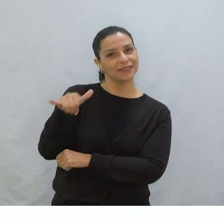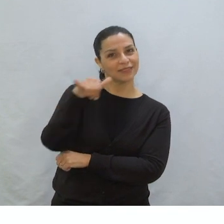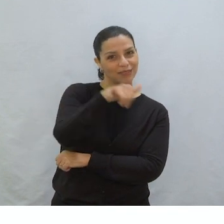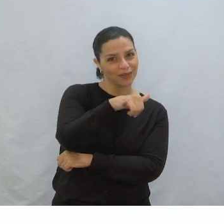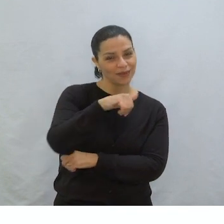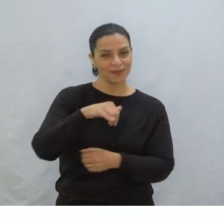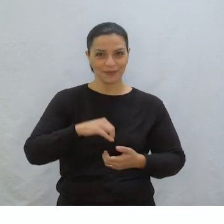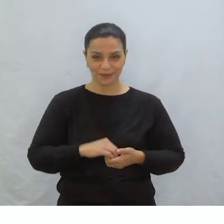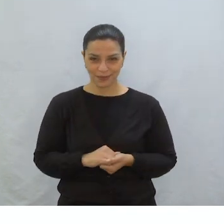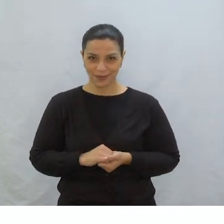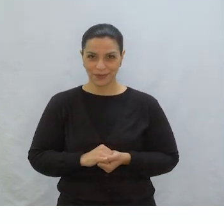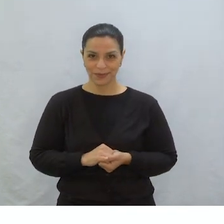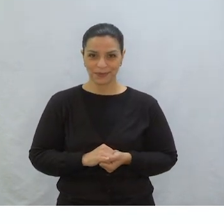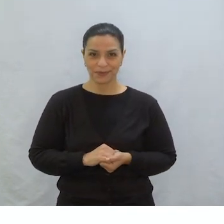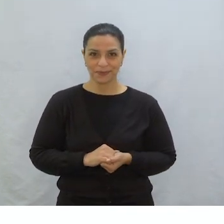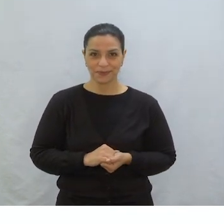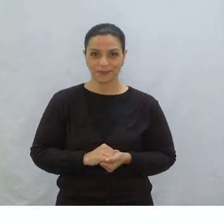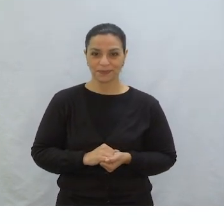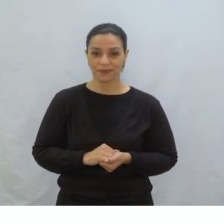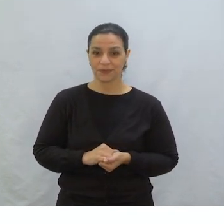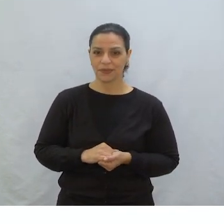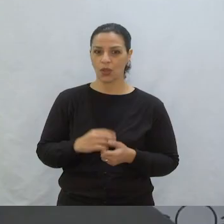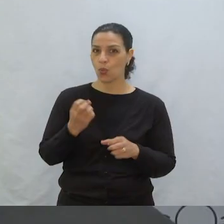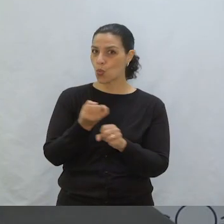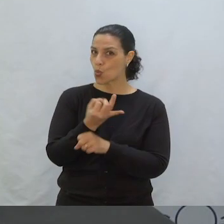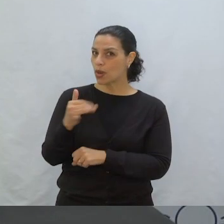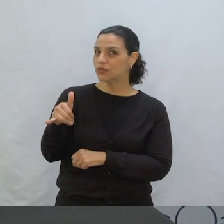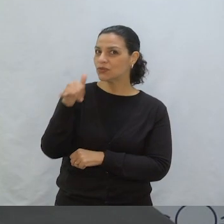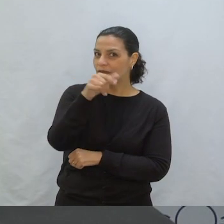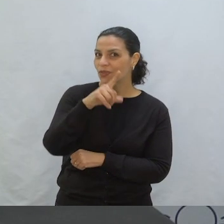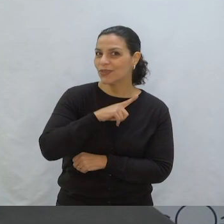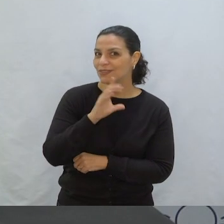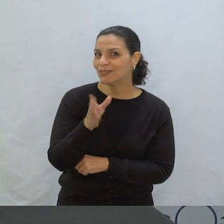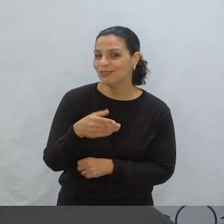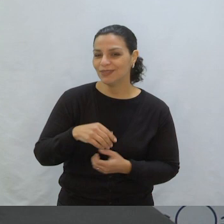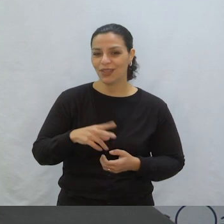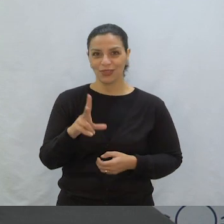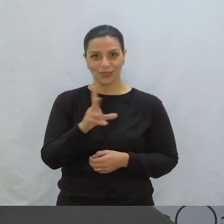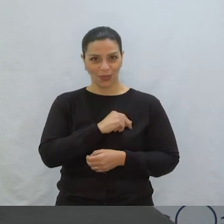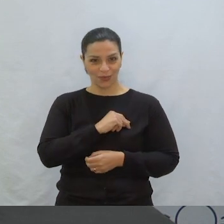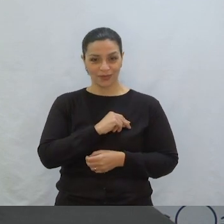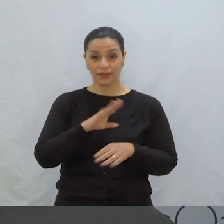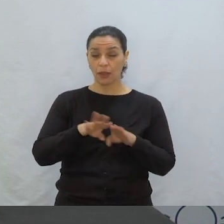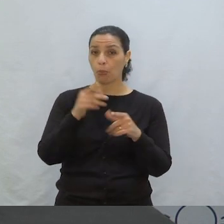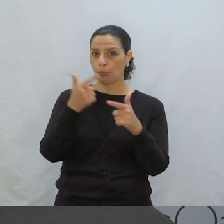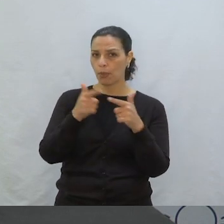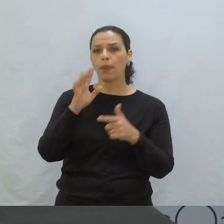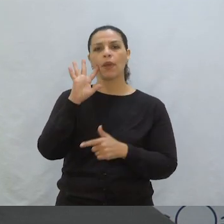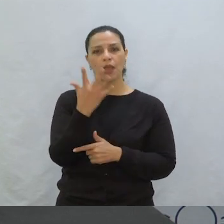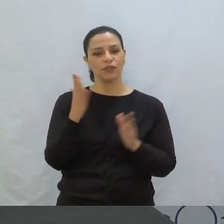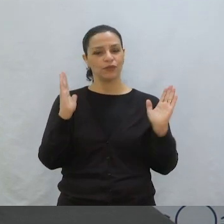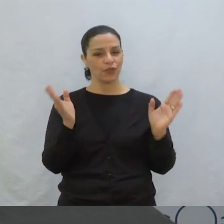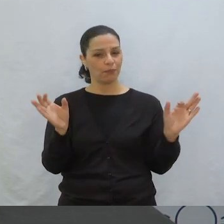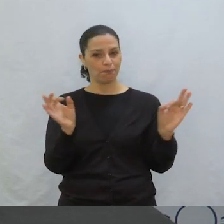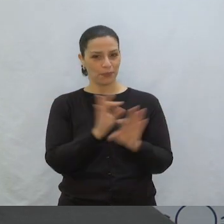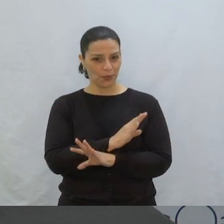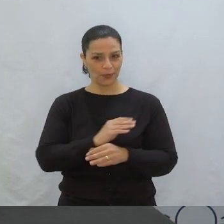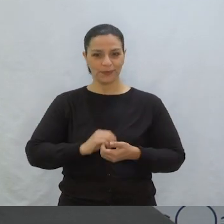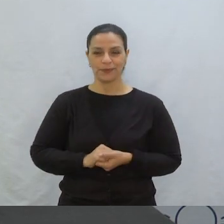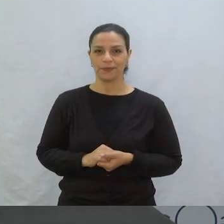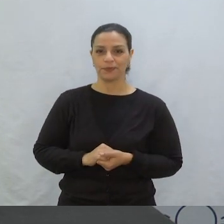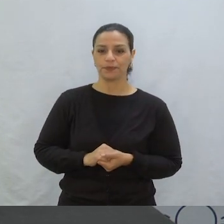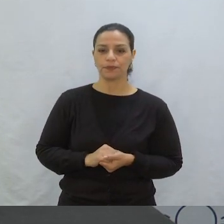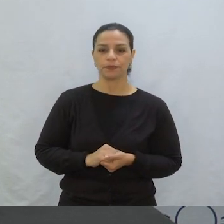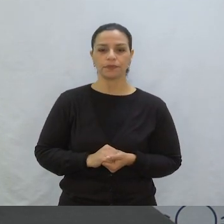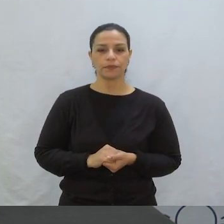tem 10 aviões. Nossa, quantos aviões ele tem, né? Então, esse problema também nós